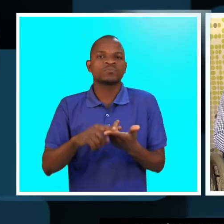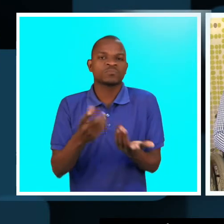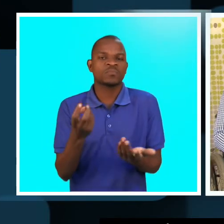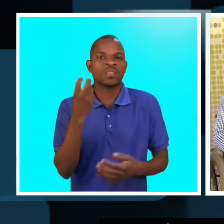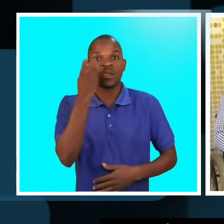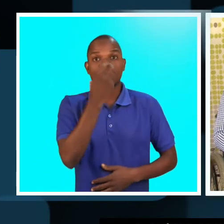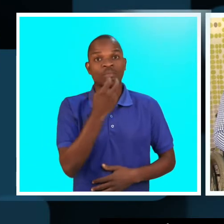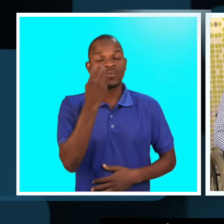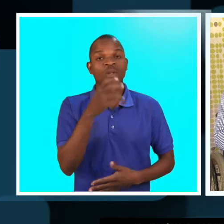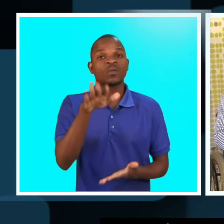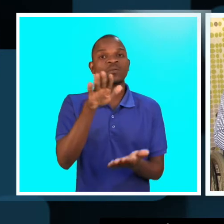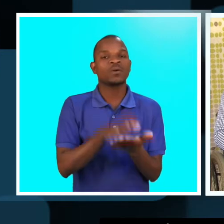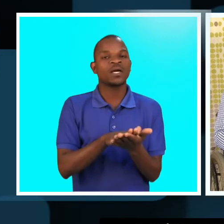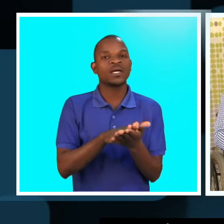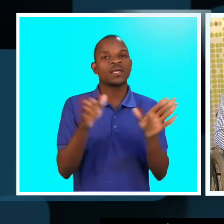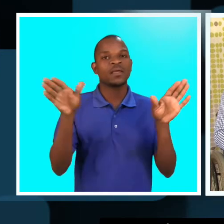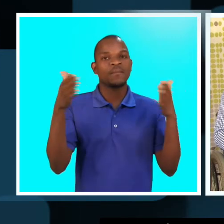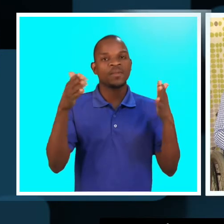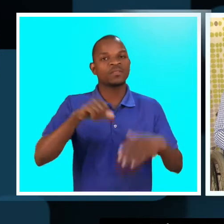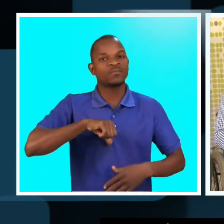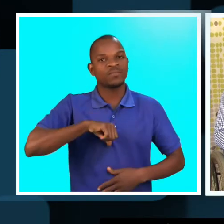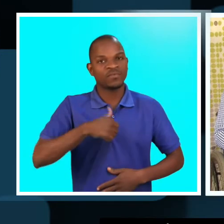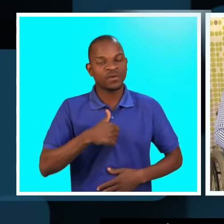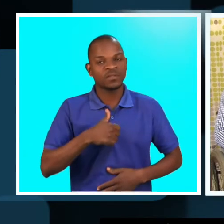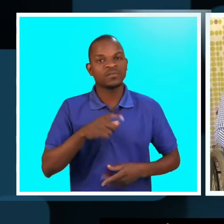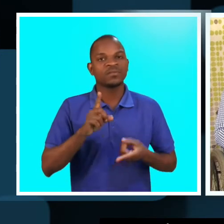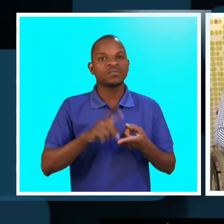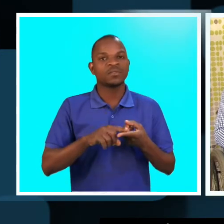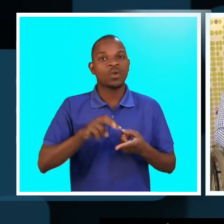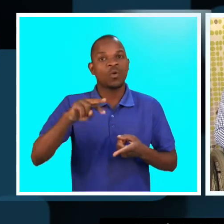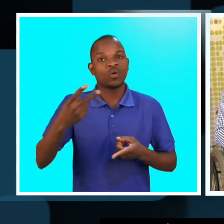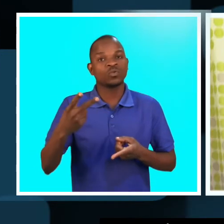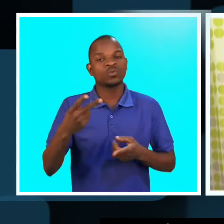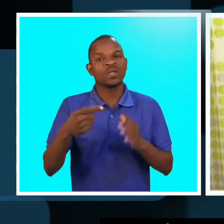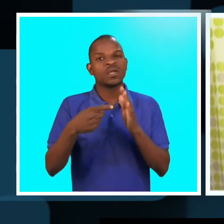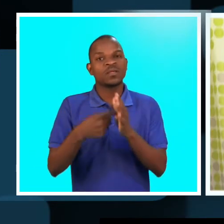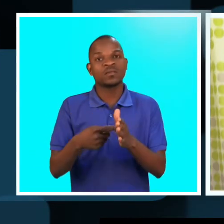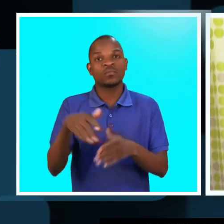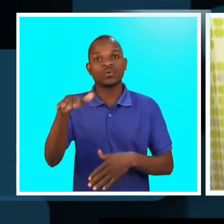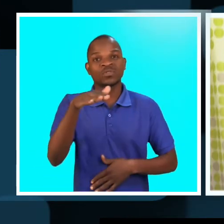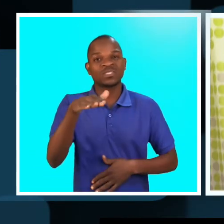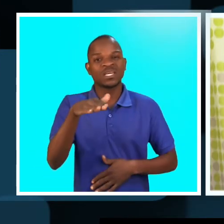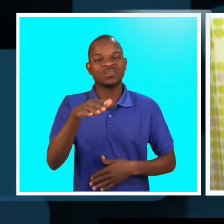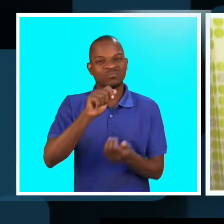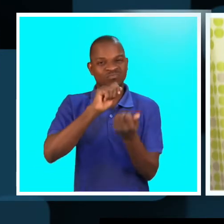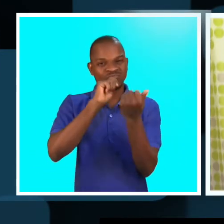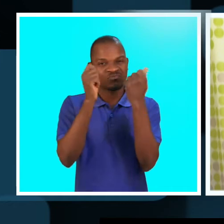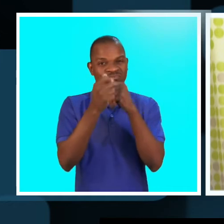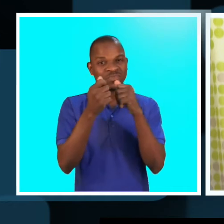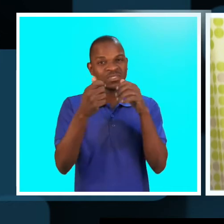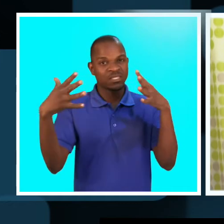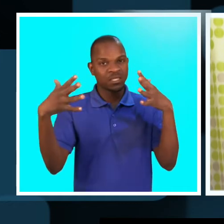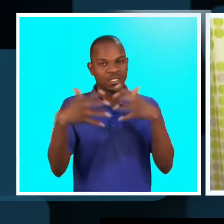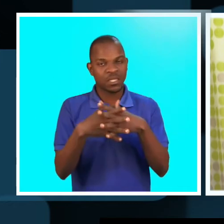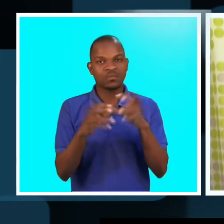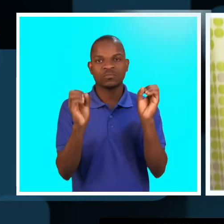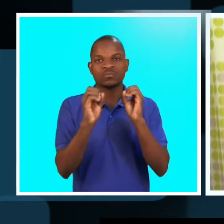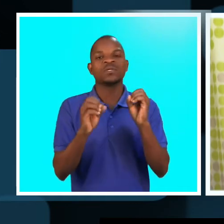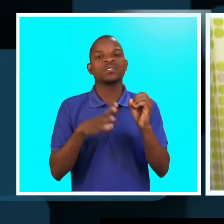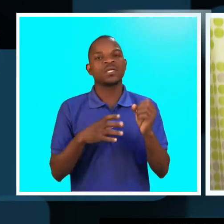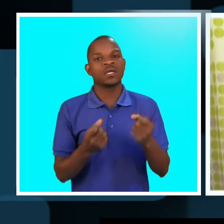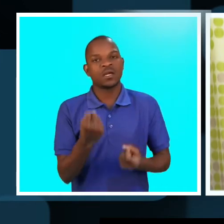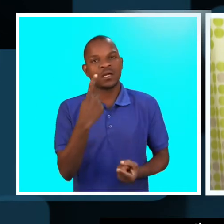e outros conseguem, assim, no setor privado e outros porque a sociedade ainda não está